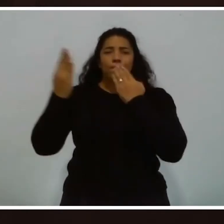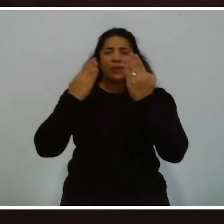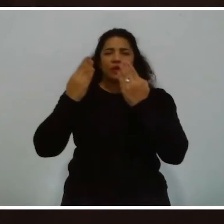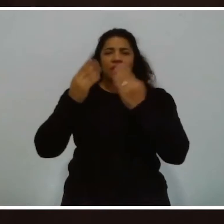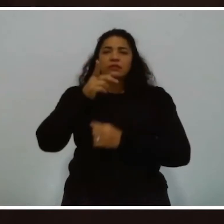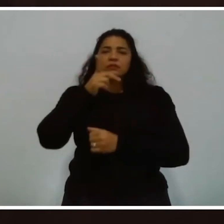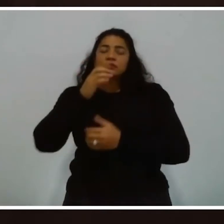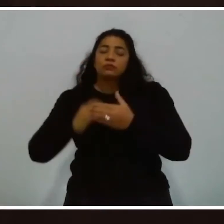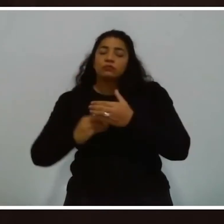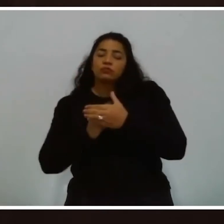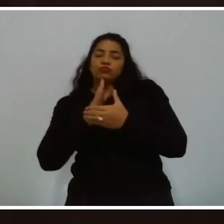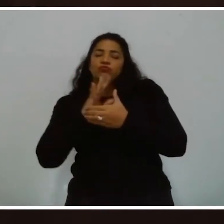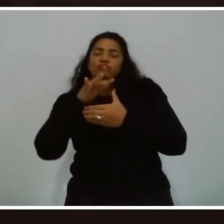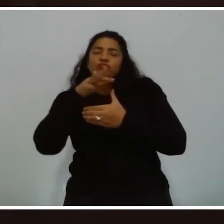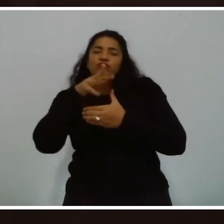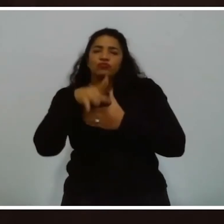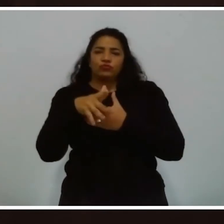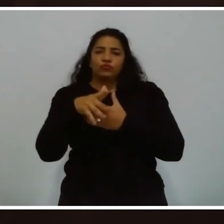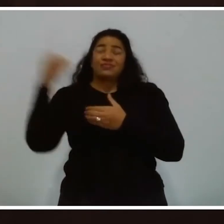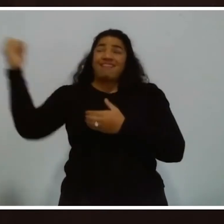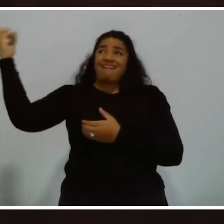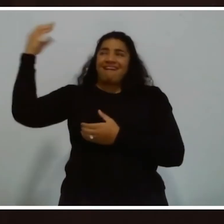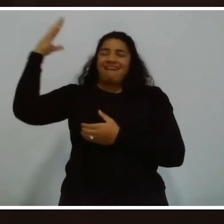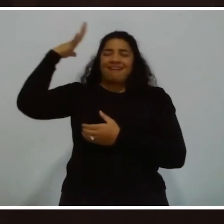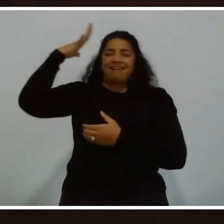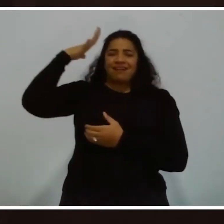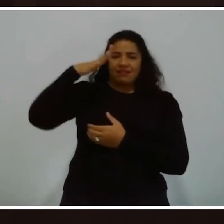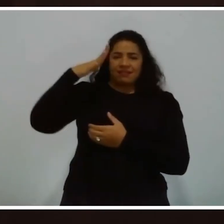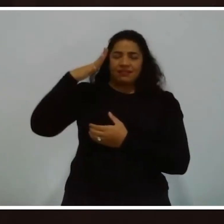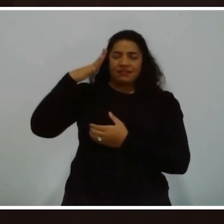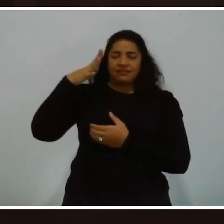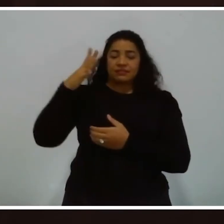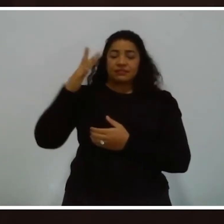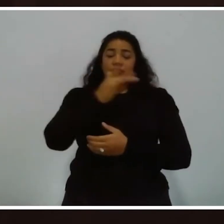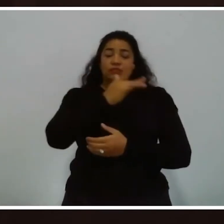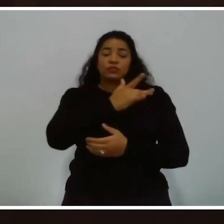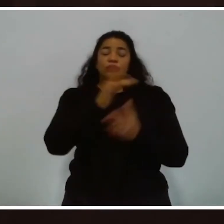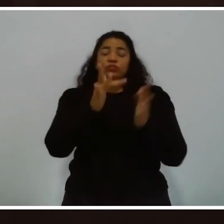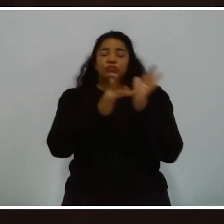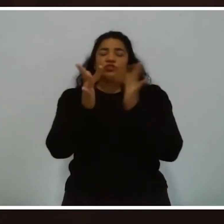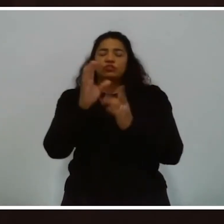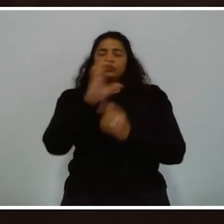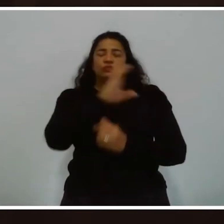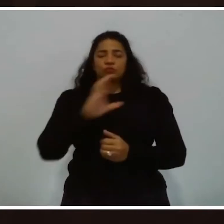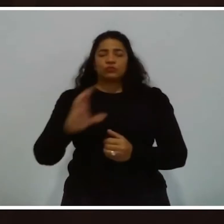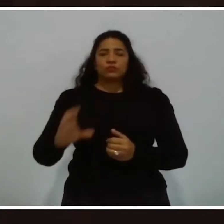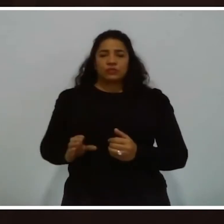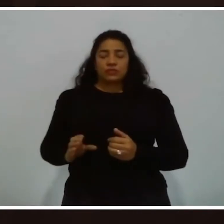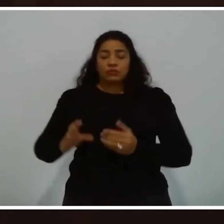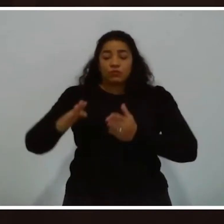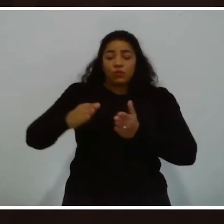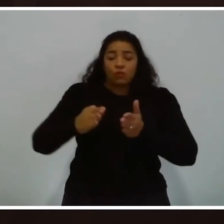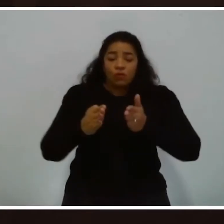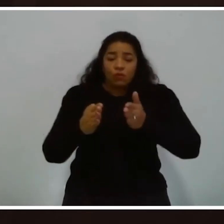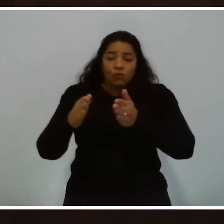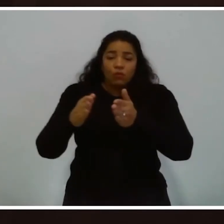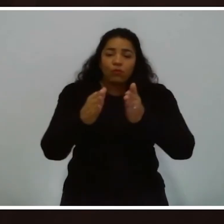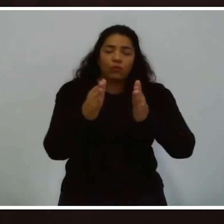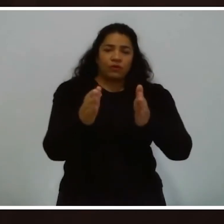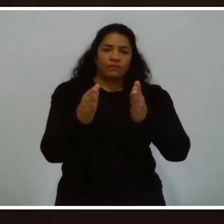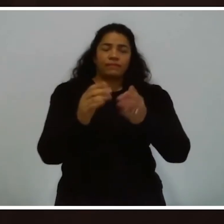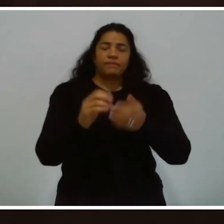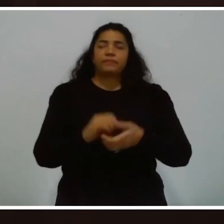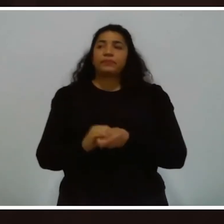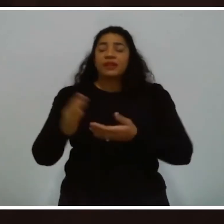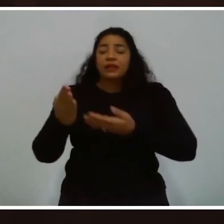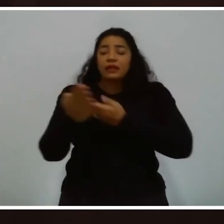o curso para conduzir o amor de Deus, e a comunhão do Espírito Santo é para transmitir